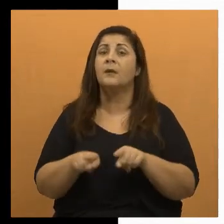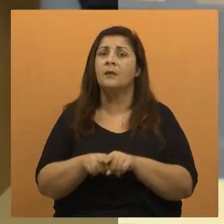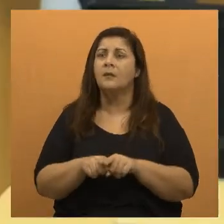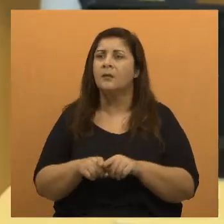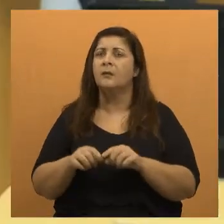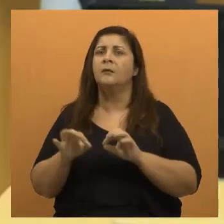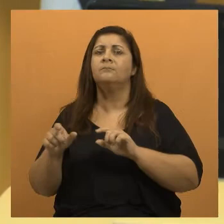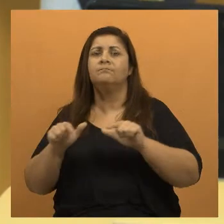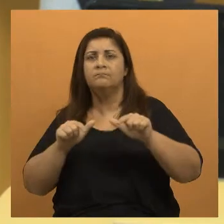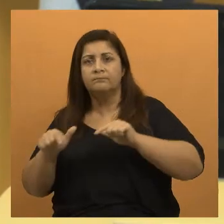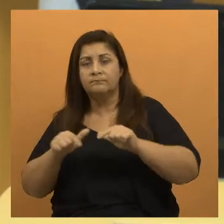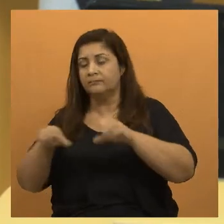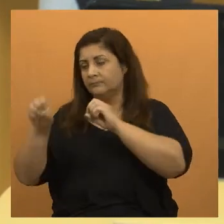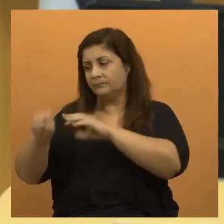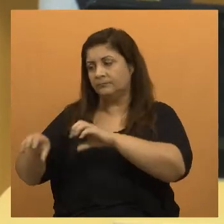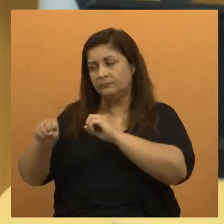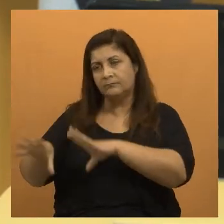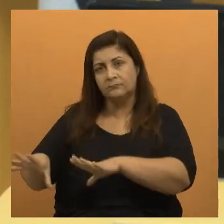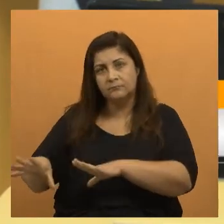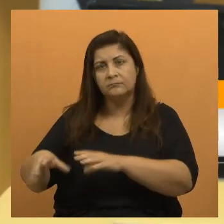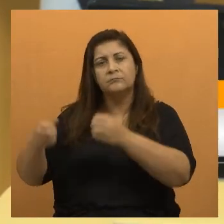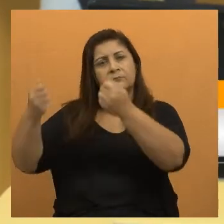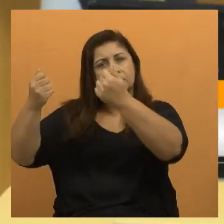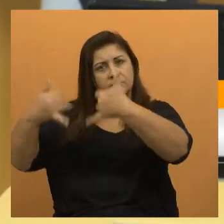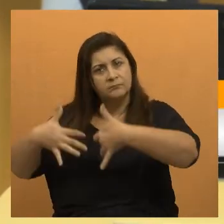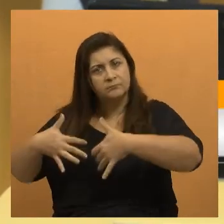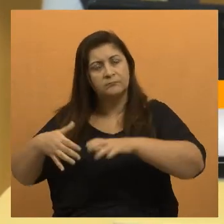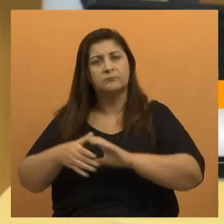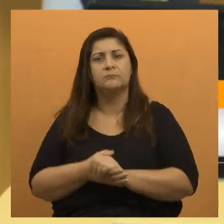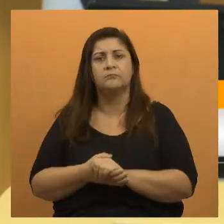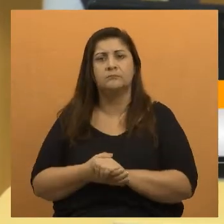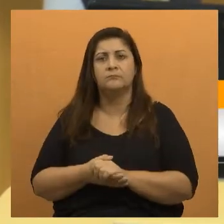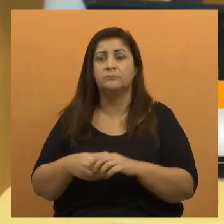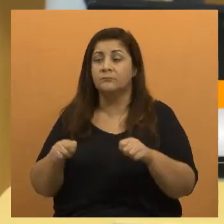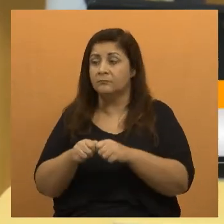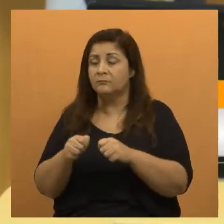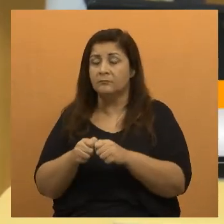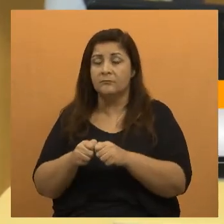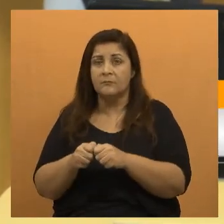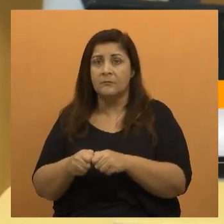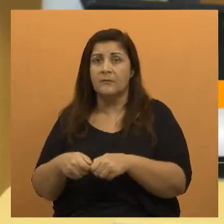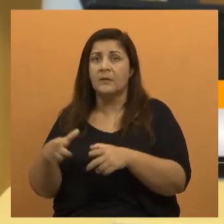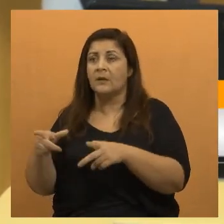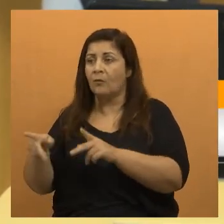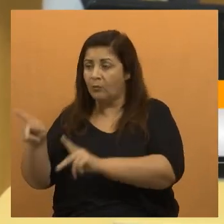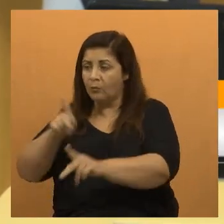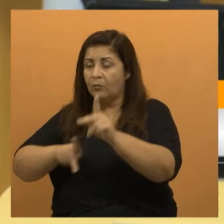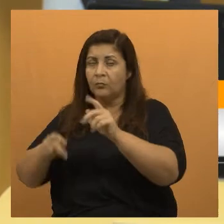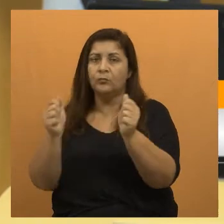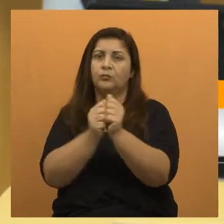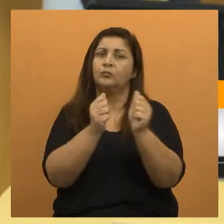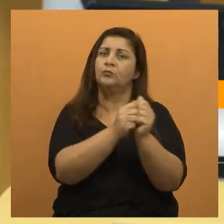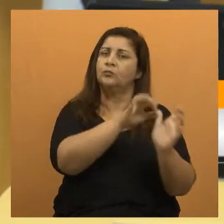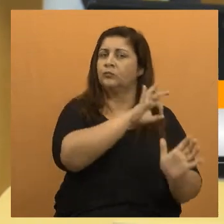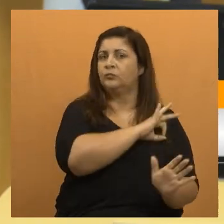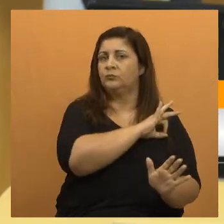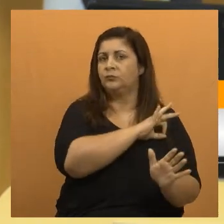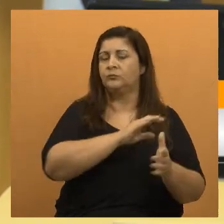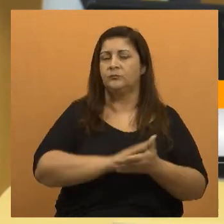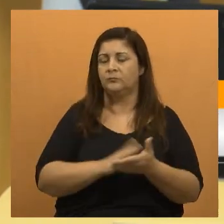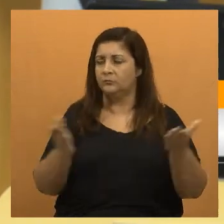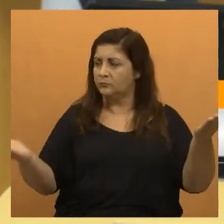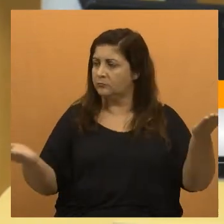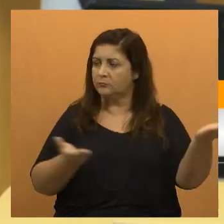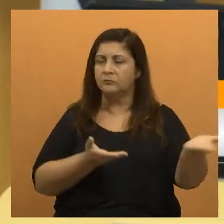e preventivas. Estreitamos os laços da comunidade com as autoridades de segurança, um